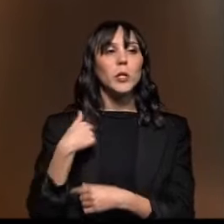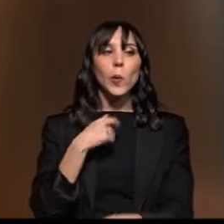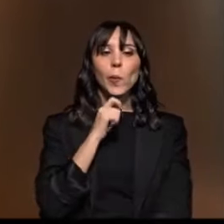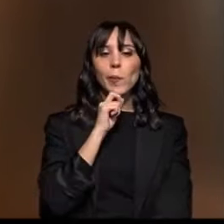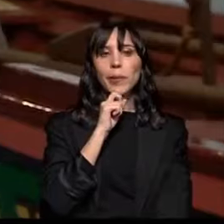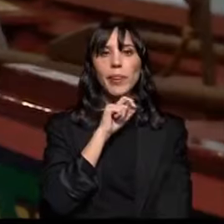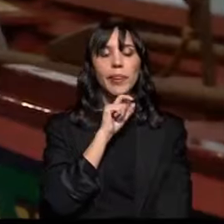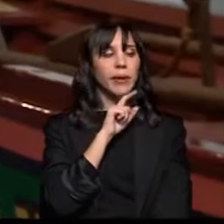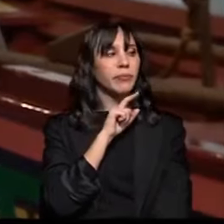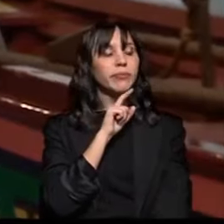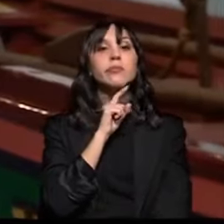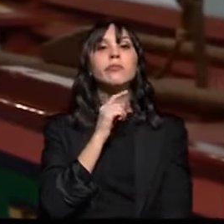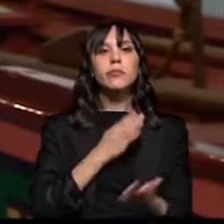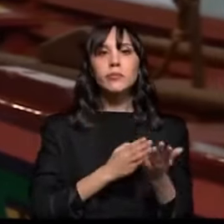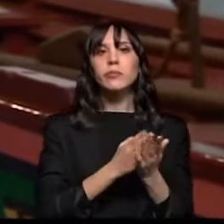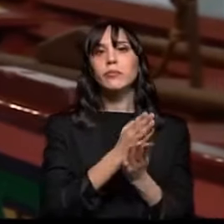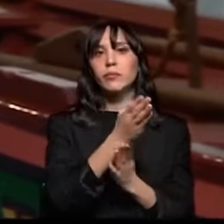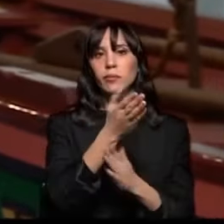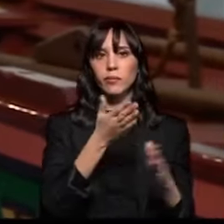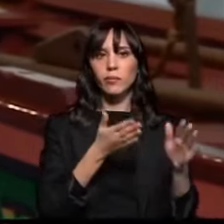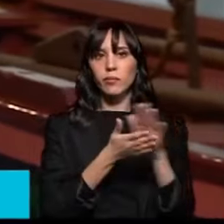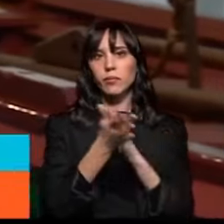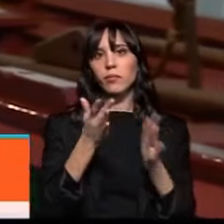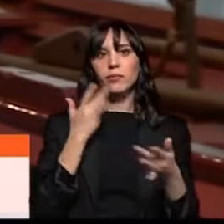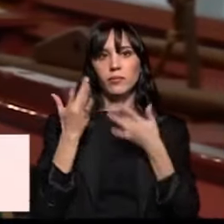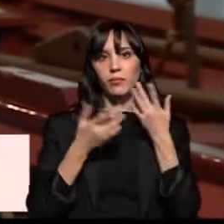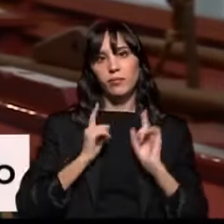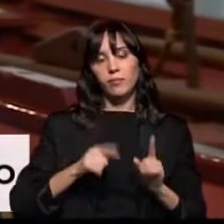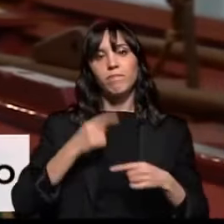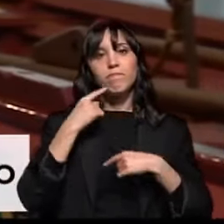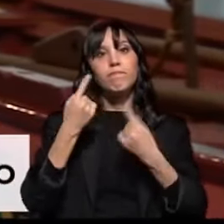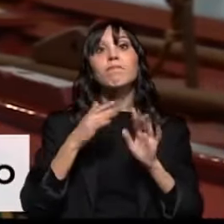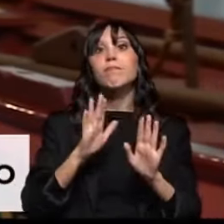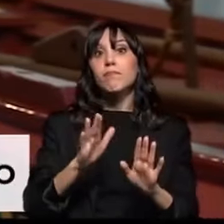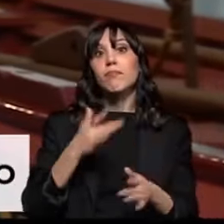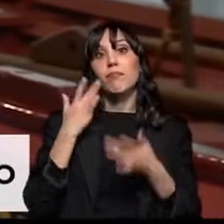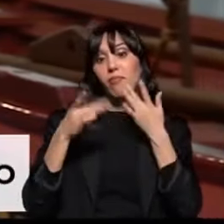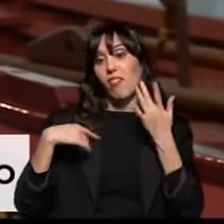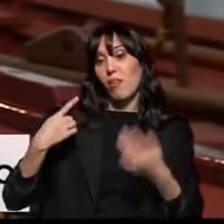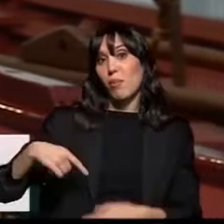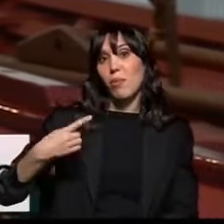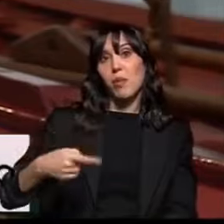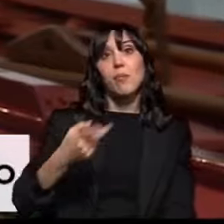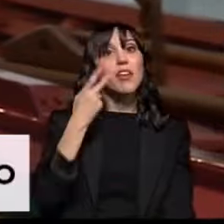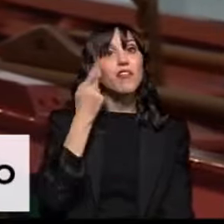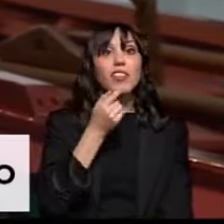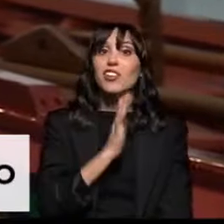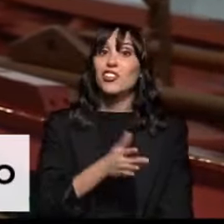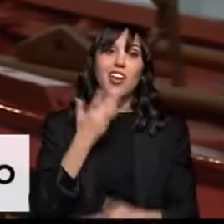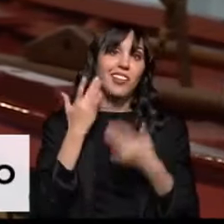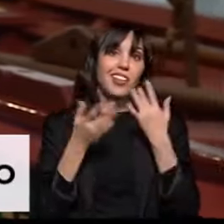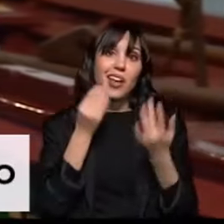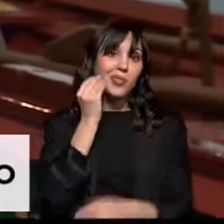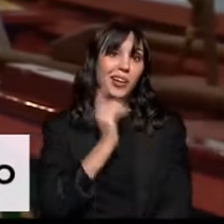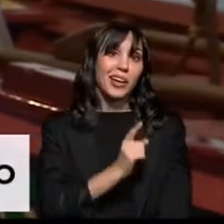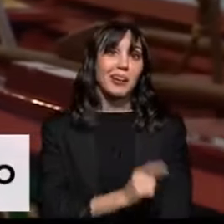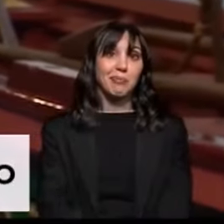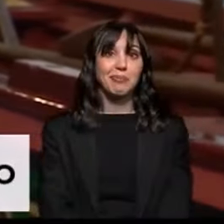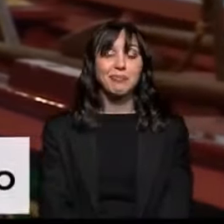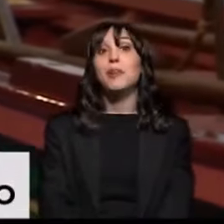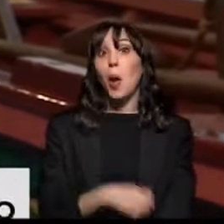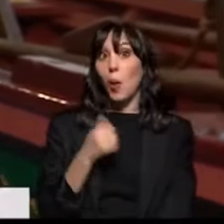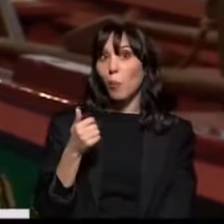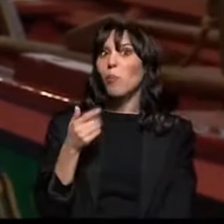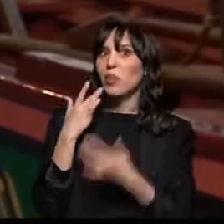oportunidade, continuei e comecei a fazer. Mas a gente fazia teatro todos os dias. A nossa vida já era um teatro. Era um teatro, não é? Mas um teatro mais